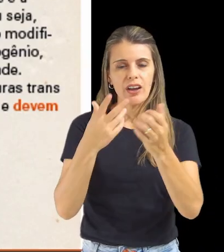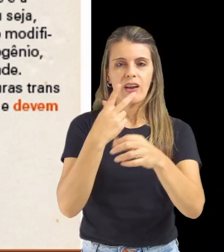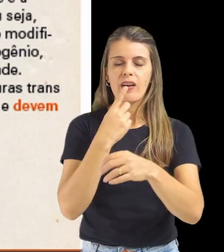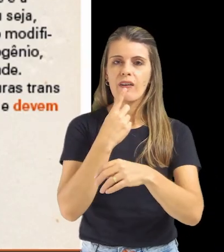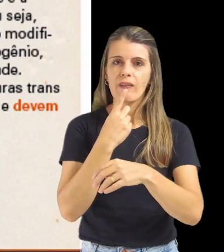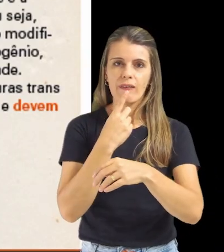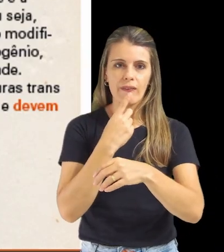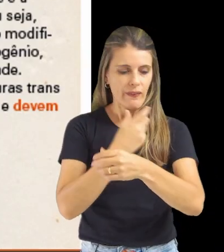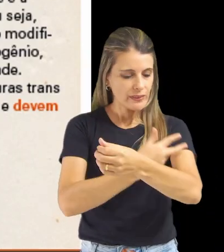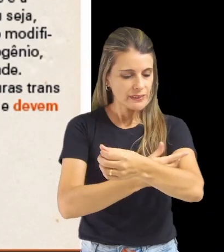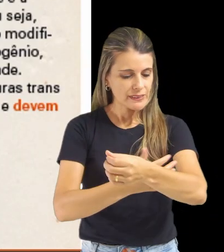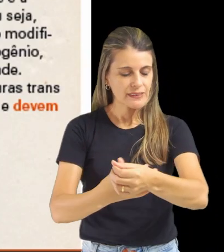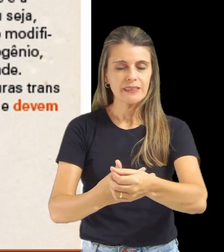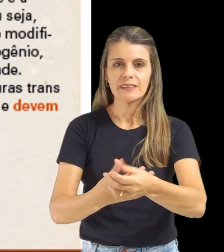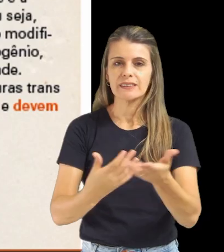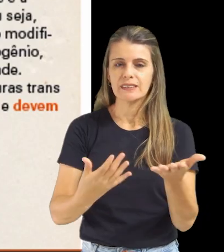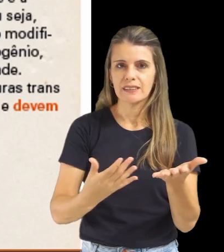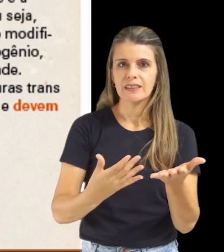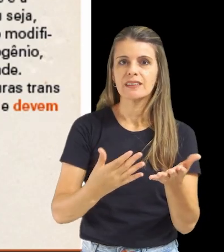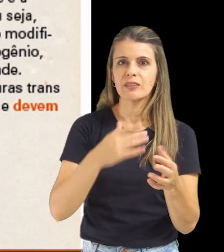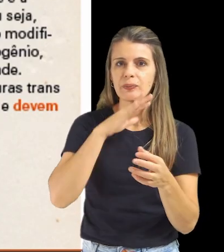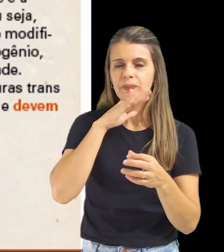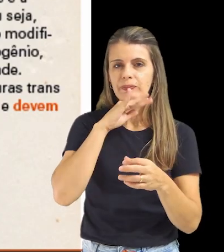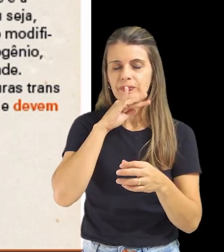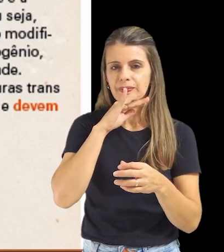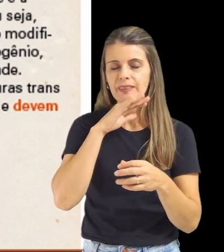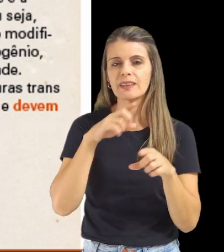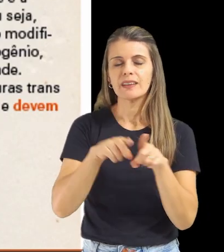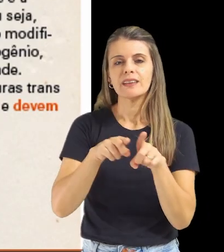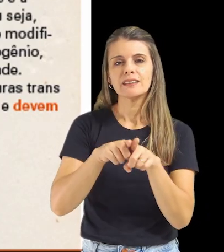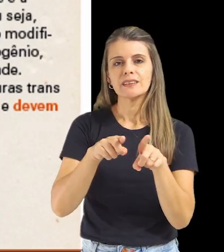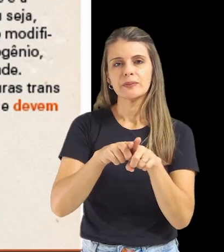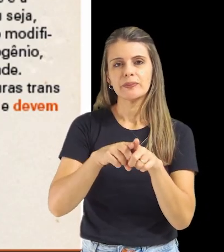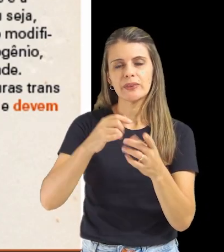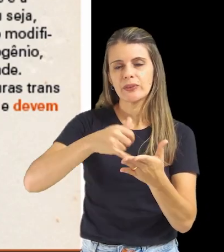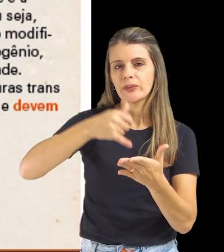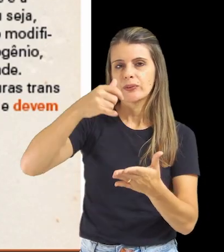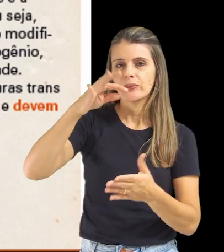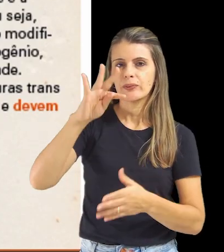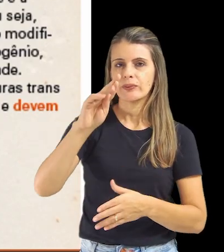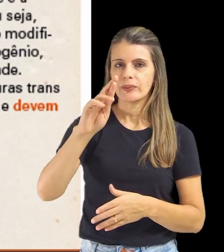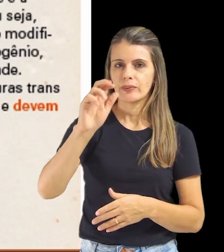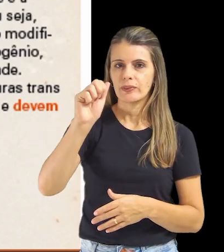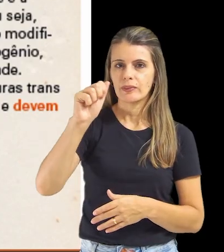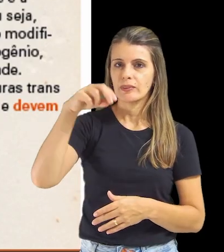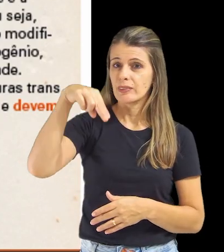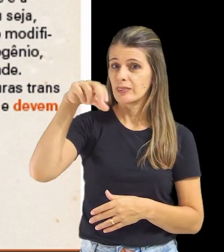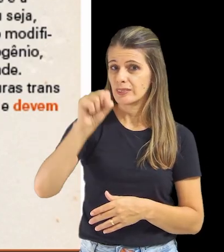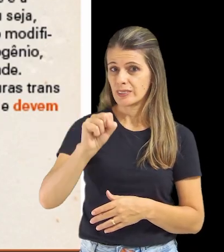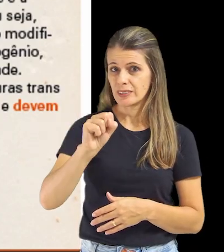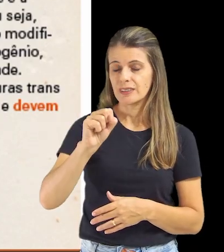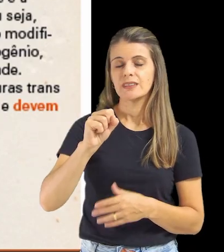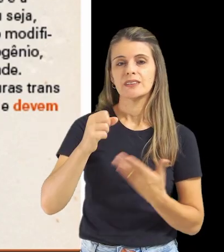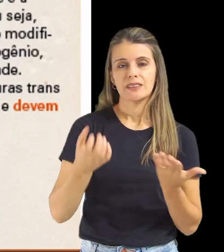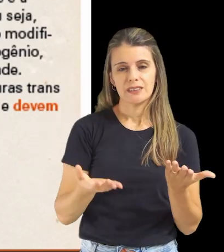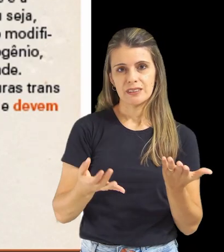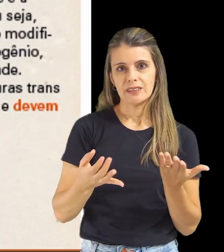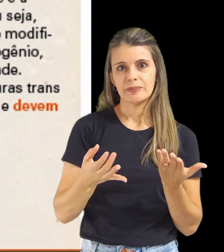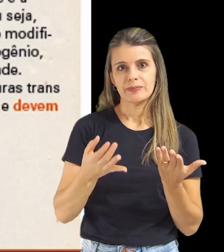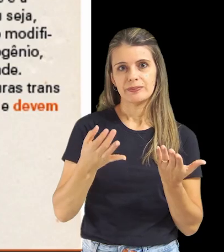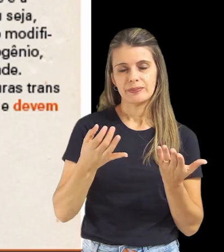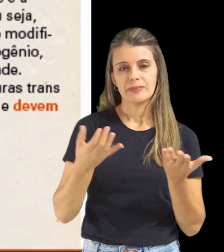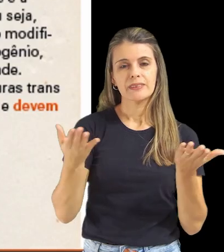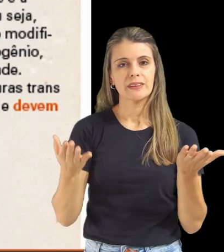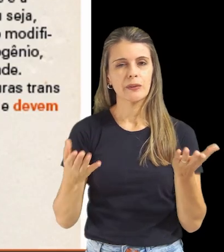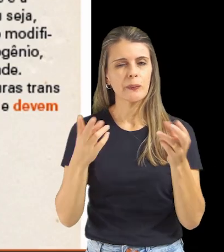nos vasos e veias, né? E a gordura trans é aquela industrializada, né? Que nós devemos